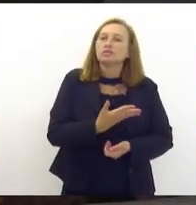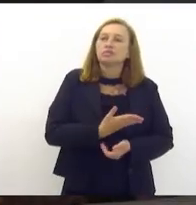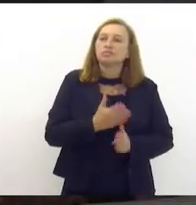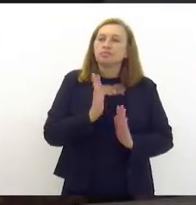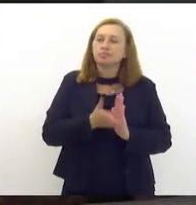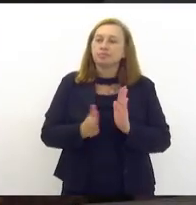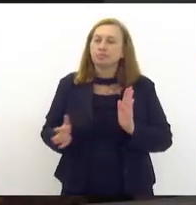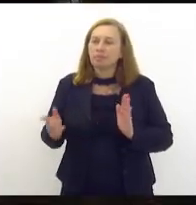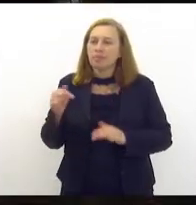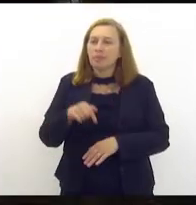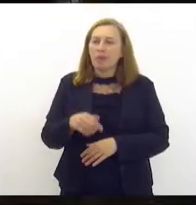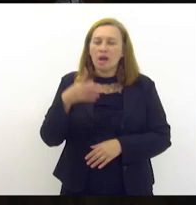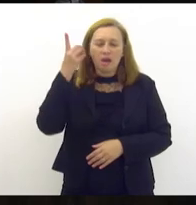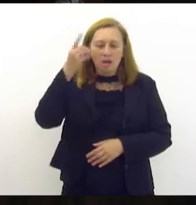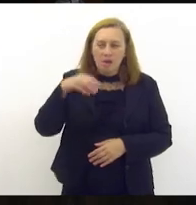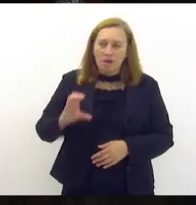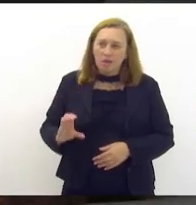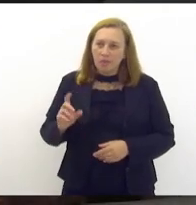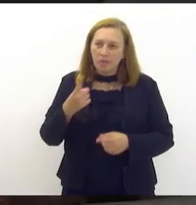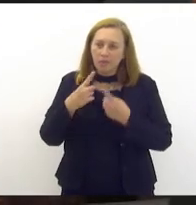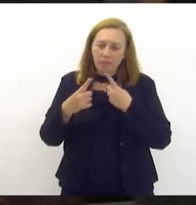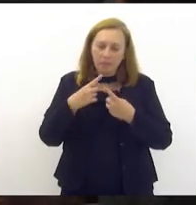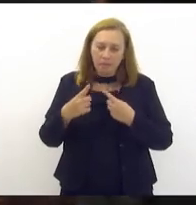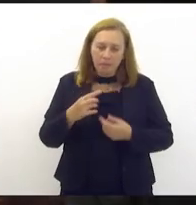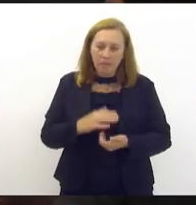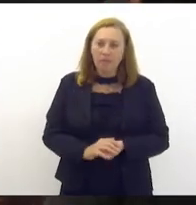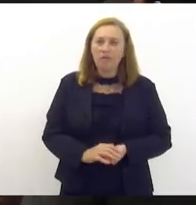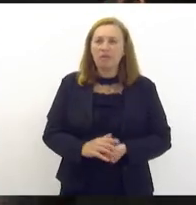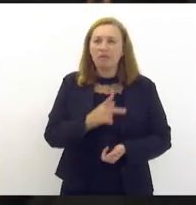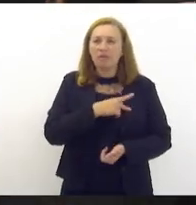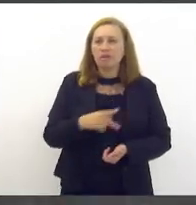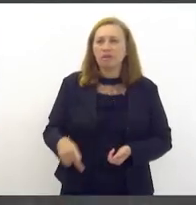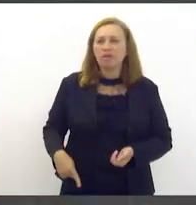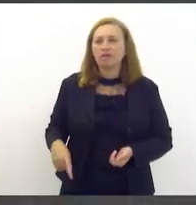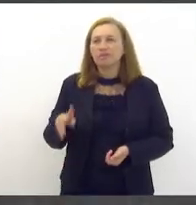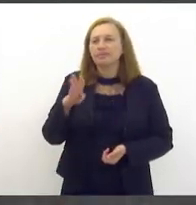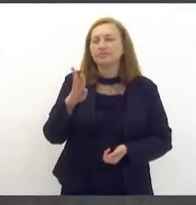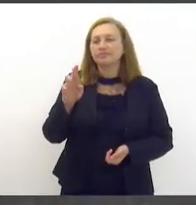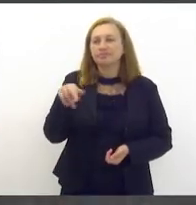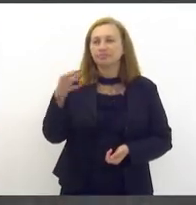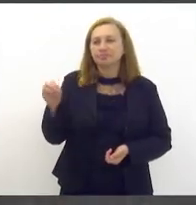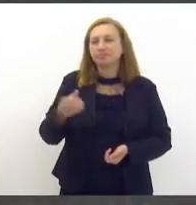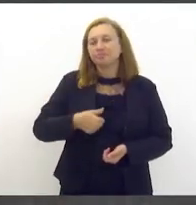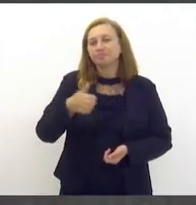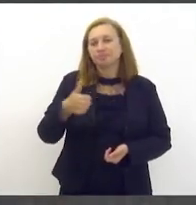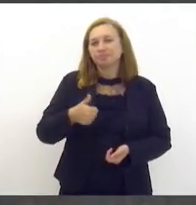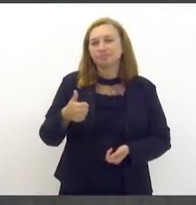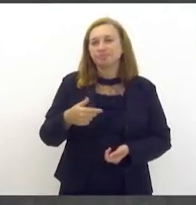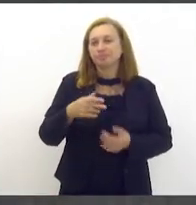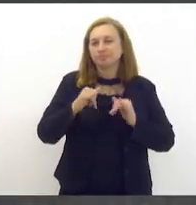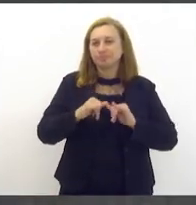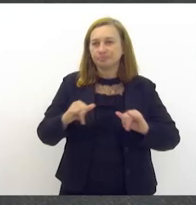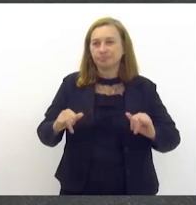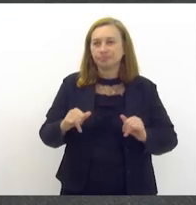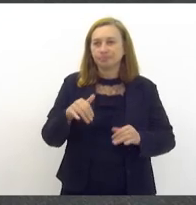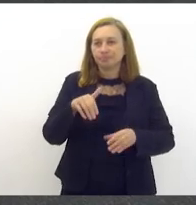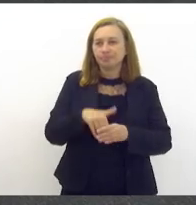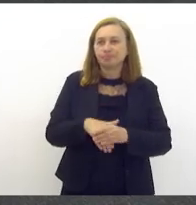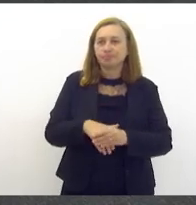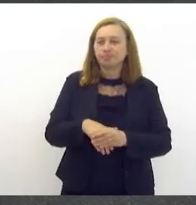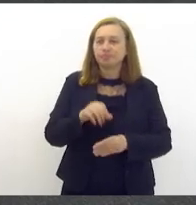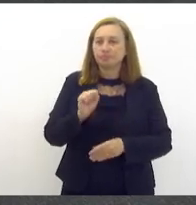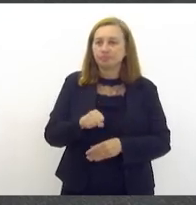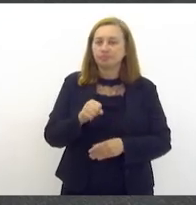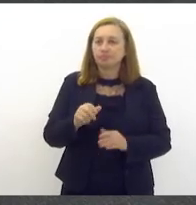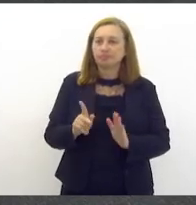ordem aqui, Carlos Mico, para discutir. Presidente Brazão, eu queria, em primeiro lugar, declarar que eu votei favoravelmente